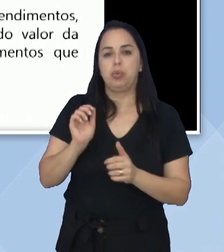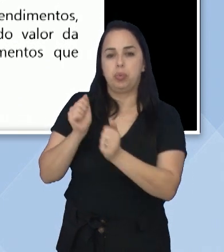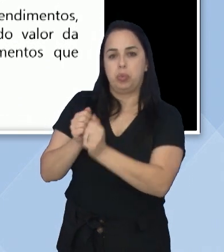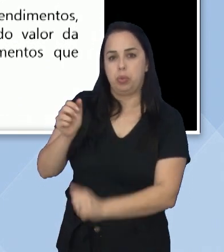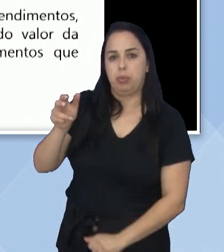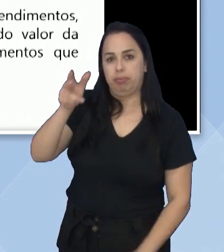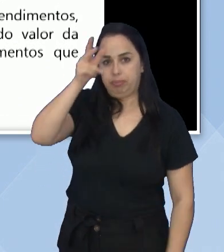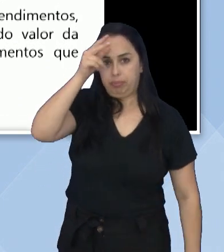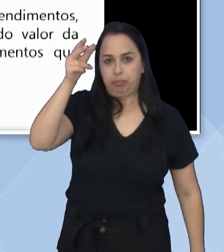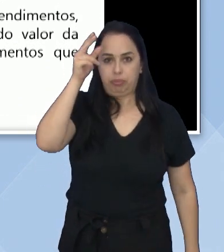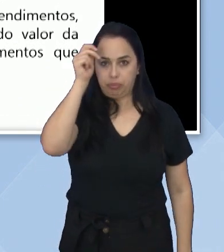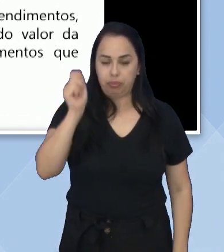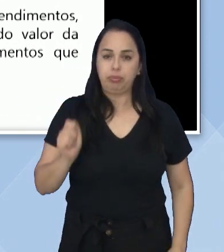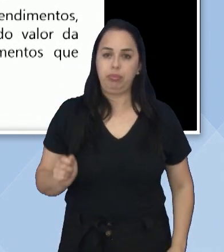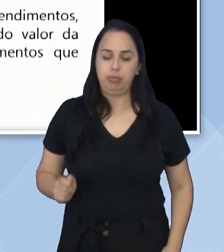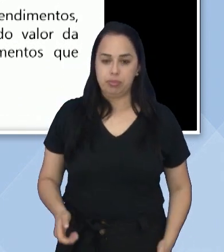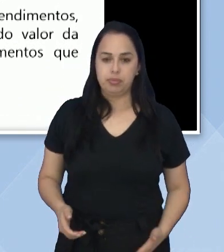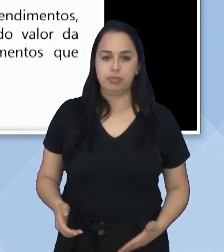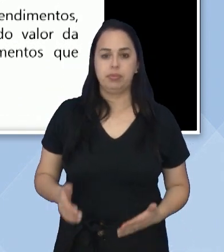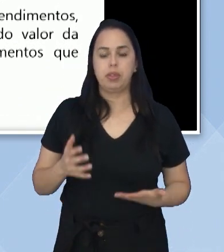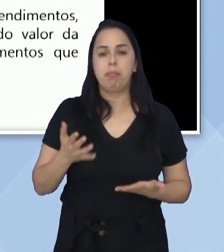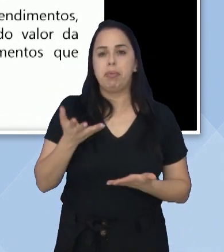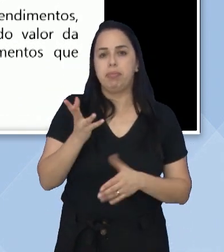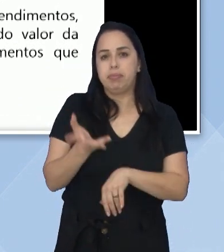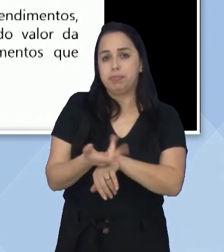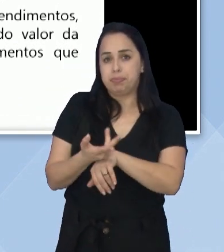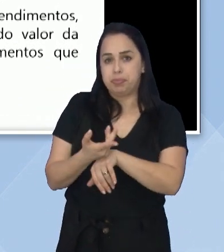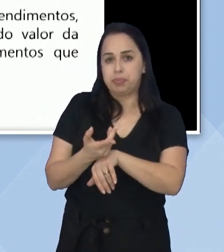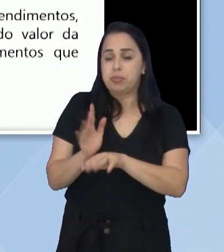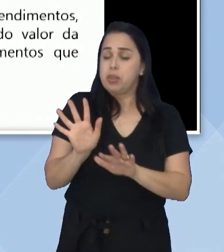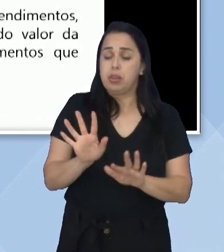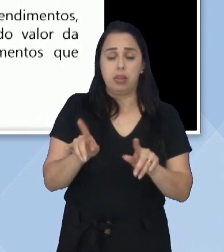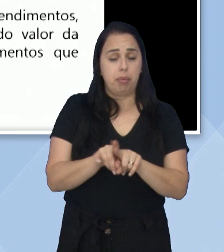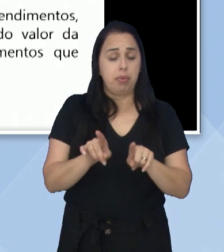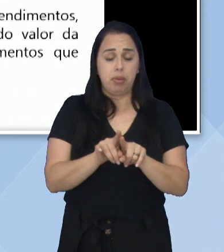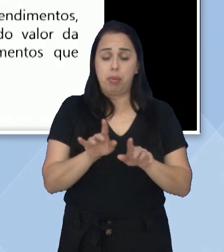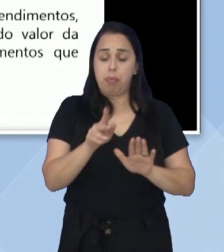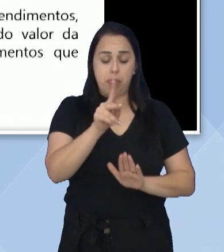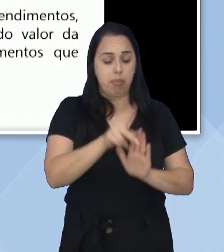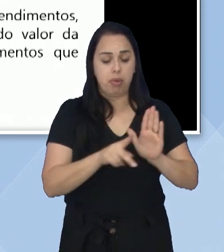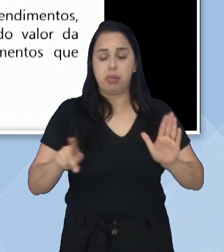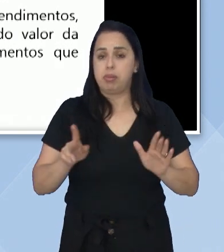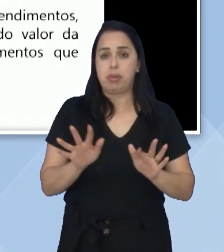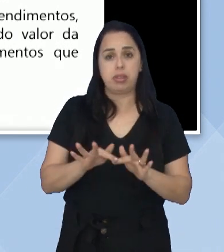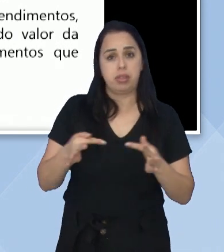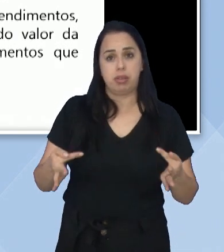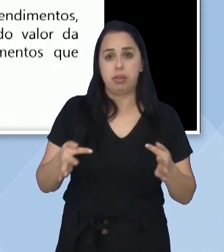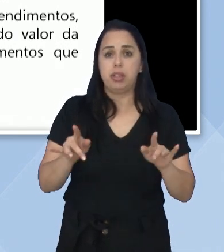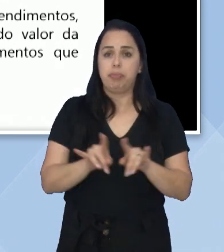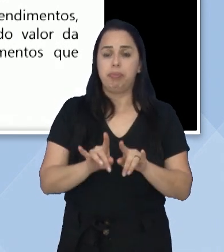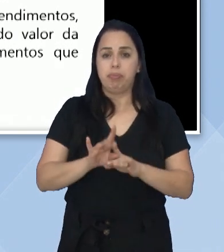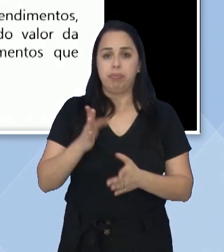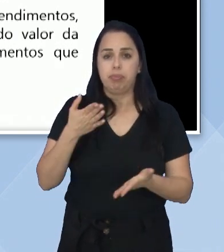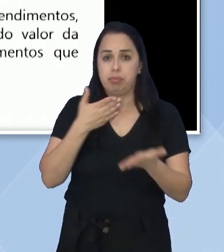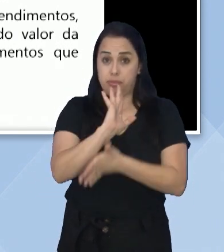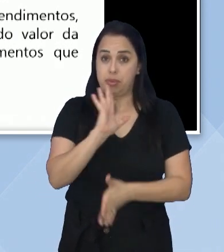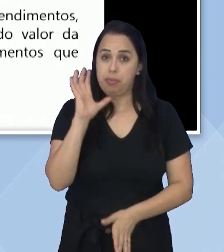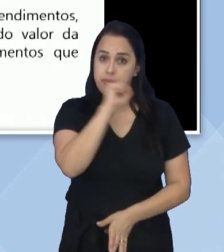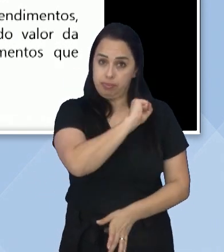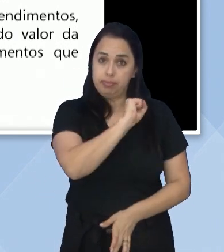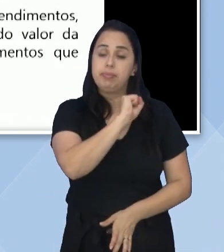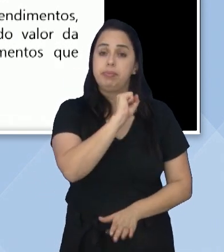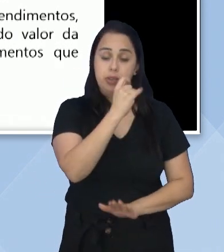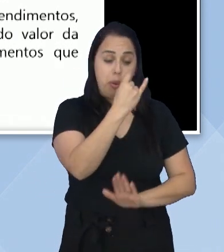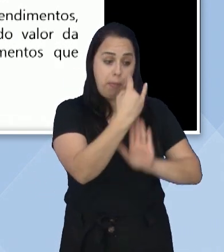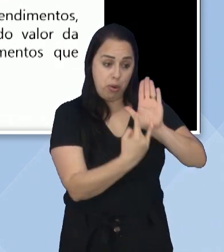né tudo isso para dar mais celeridade mais notificação do processo para que a gente realmente possa aprovar com mais rapidez os